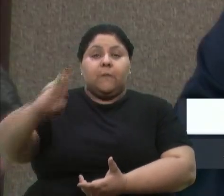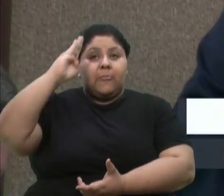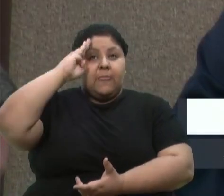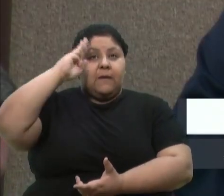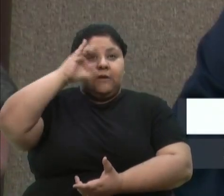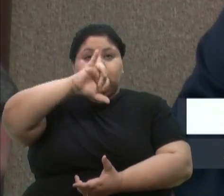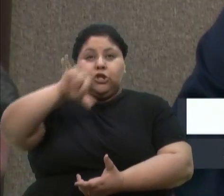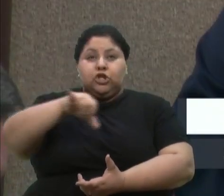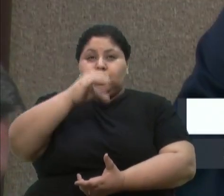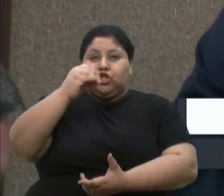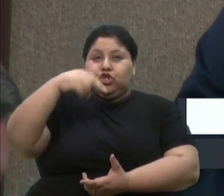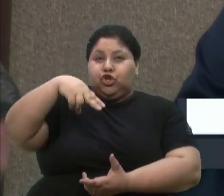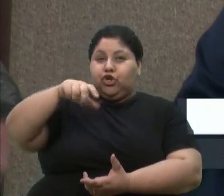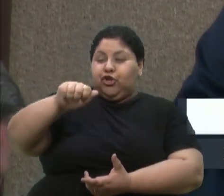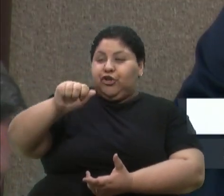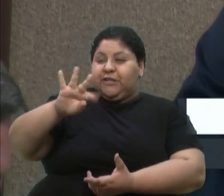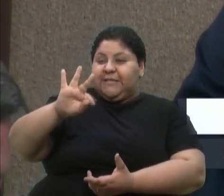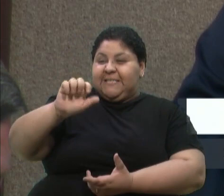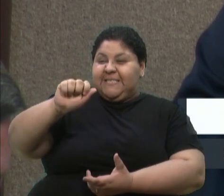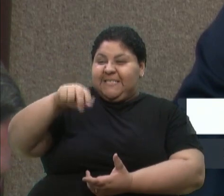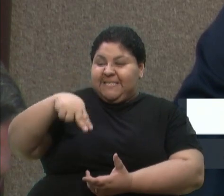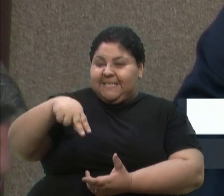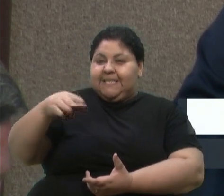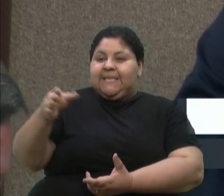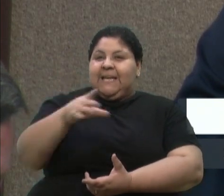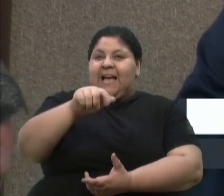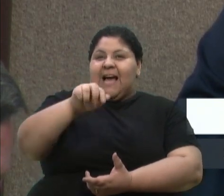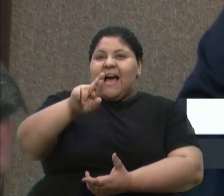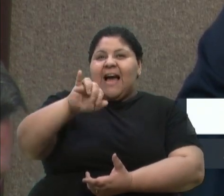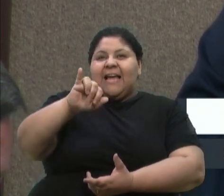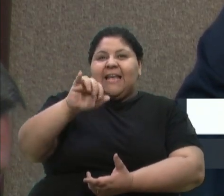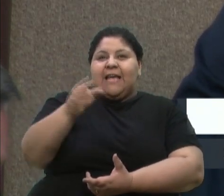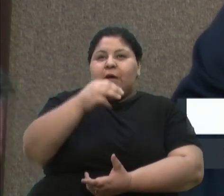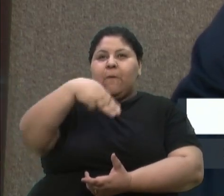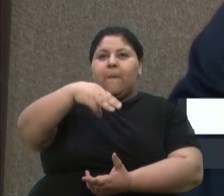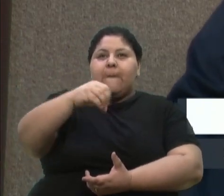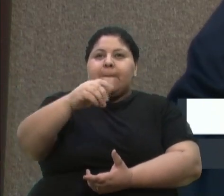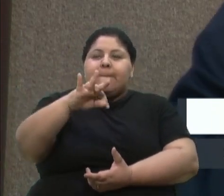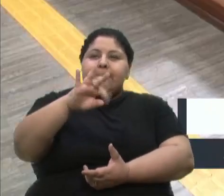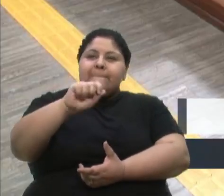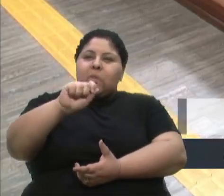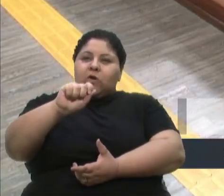Lima Mota precisa de sangue O, positivo e negativo. Obrigado, senhor presidente.